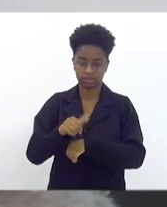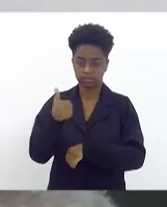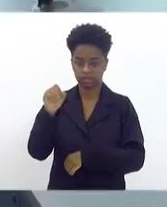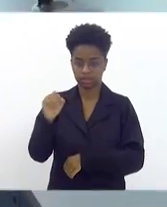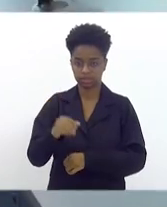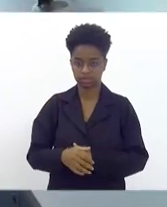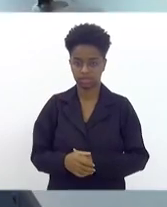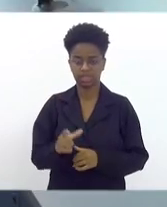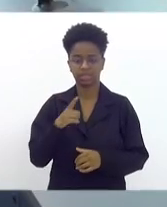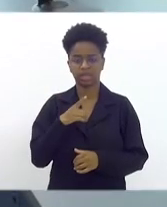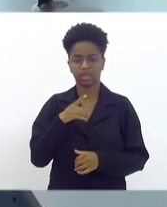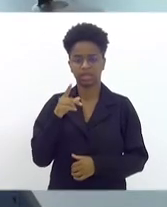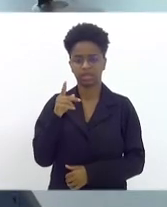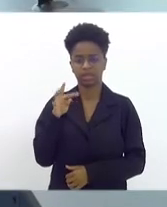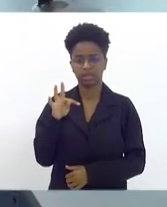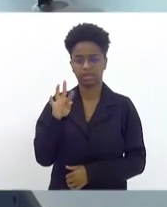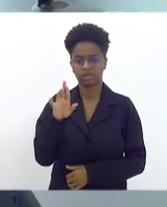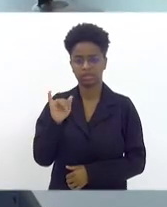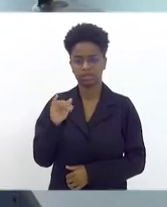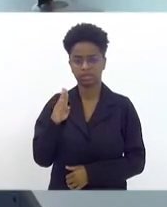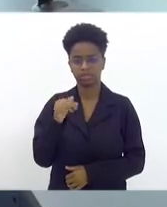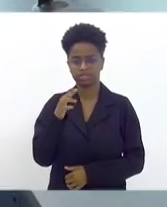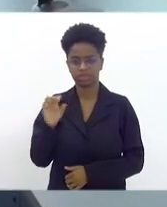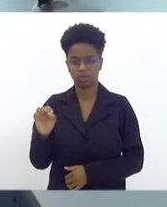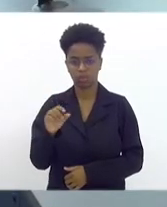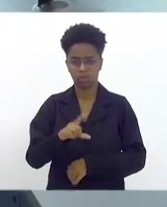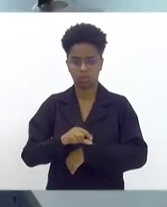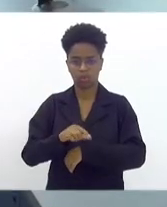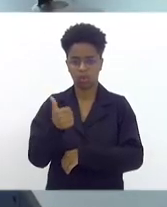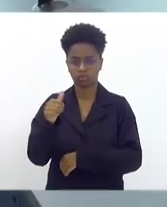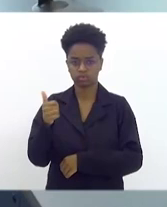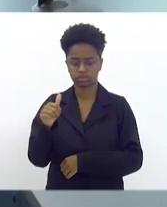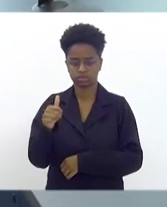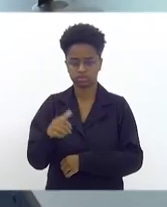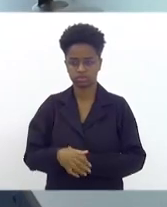da tributação. Nossa. Que horas? 11 horas.